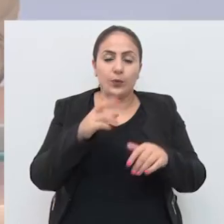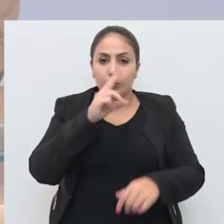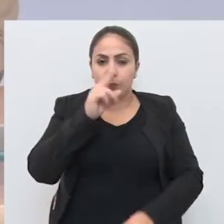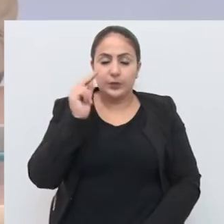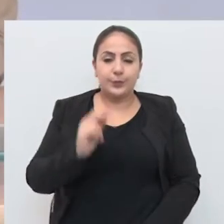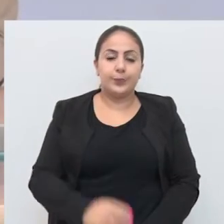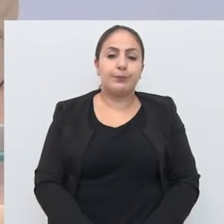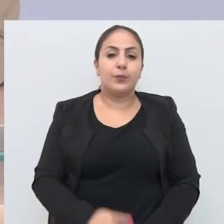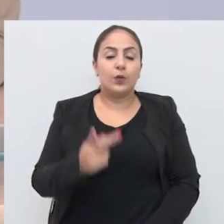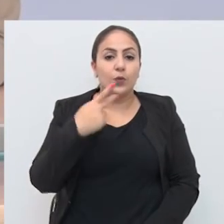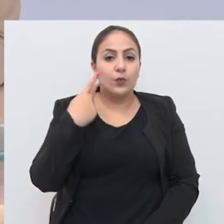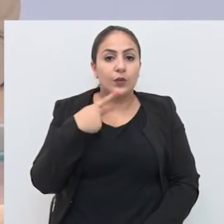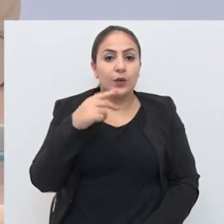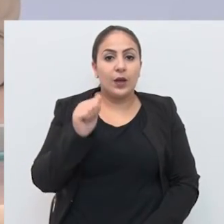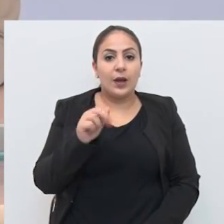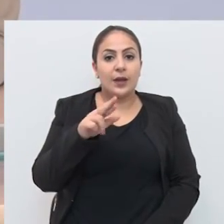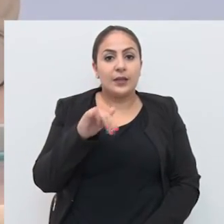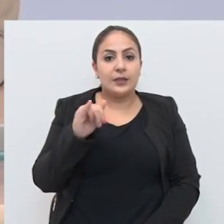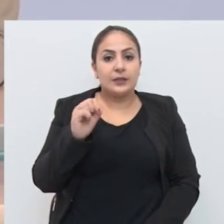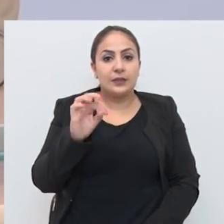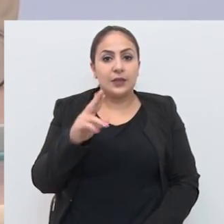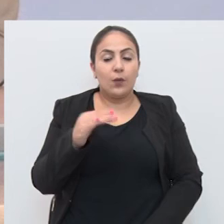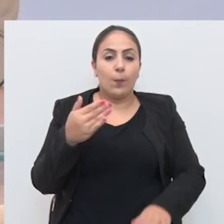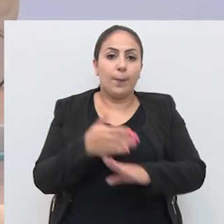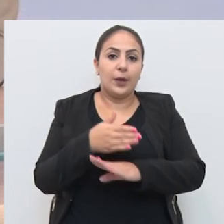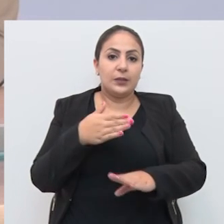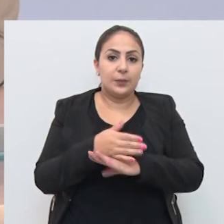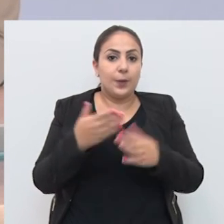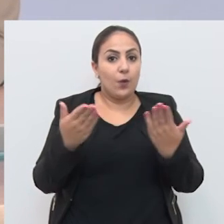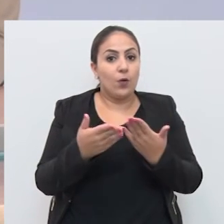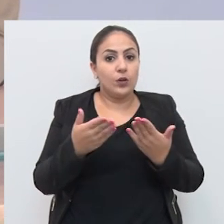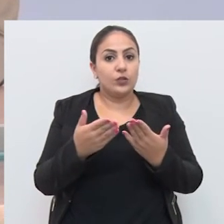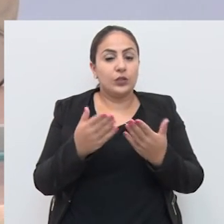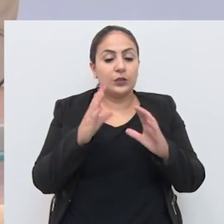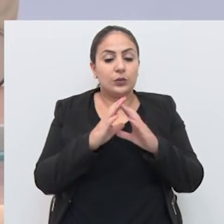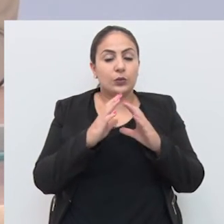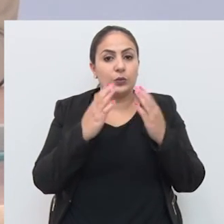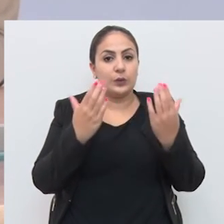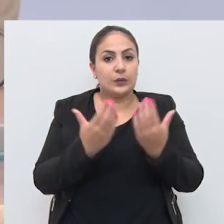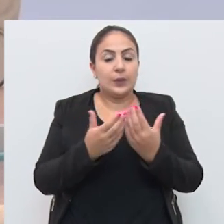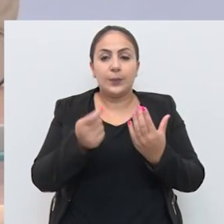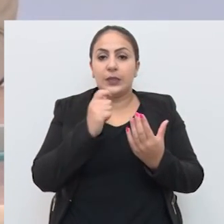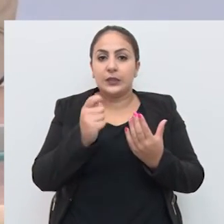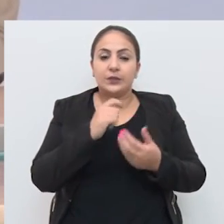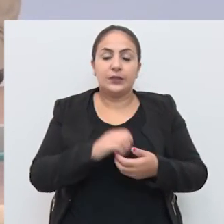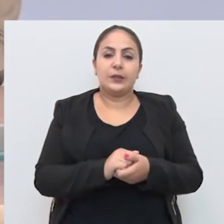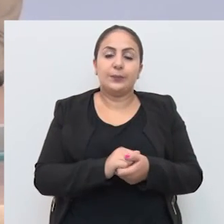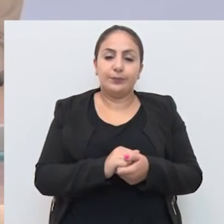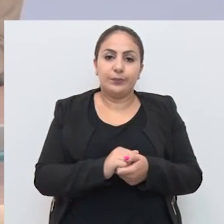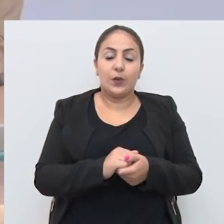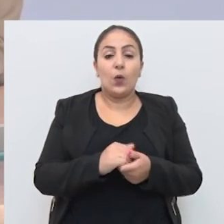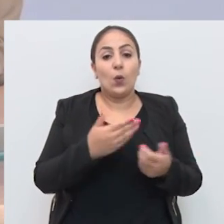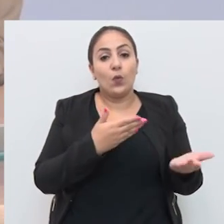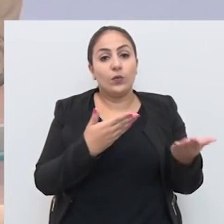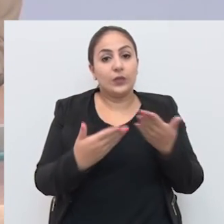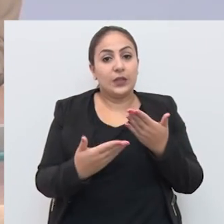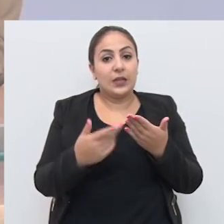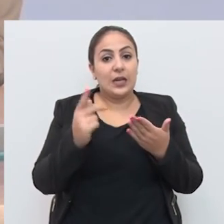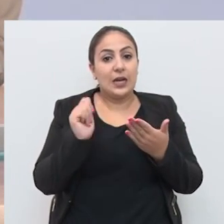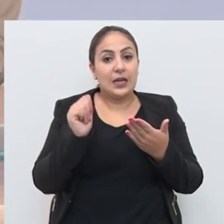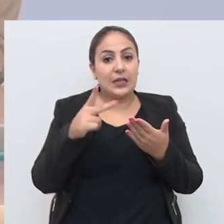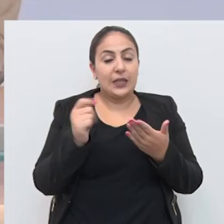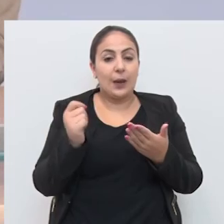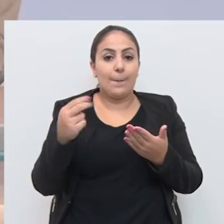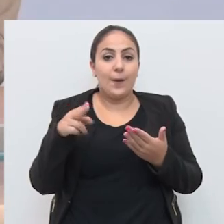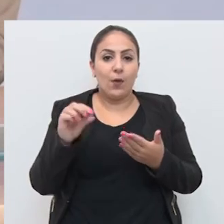município. E o vereador Aristeu Dalalana participa hoje do Câmara Entrevista. O convidado de Ana Paula Koenemann destaca